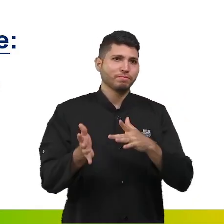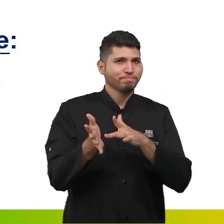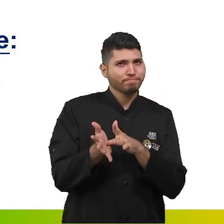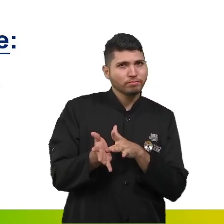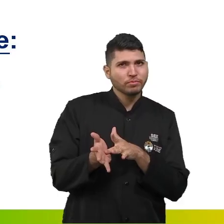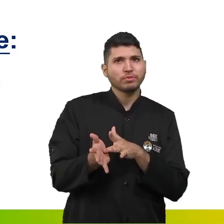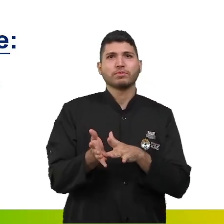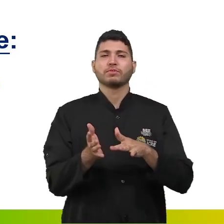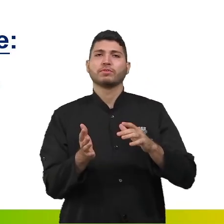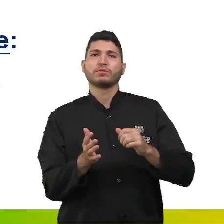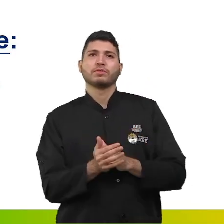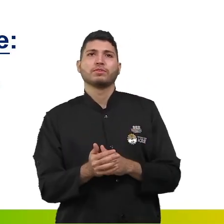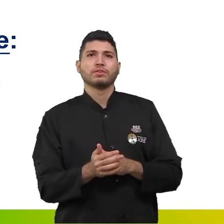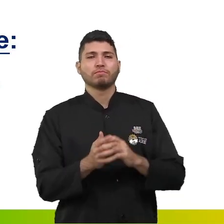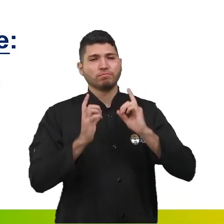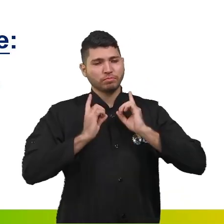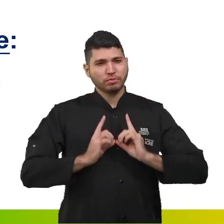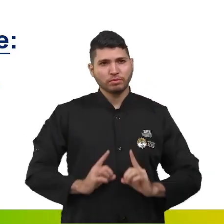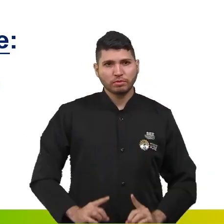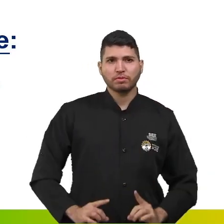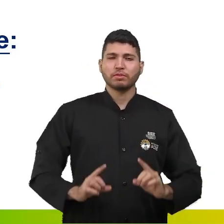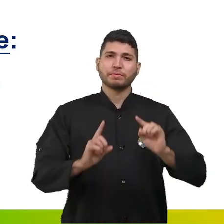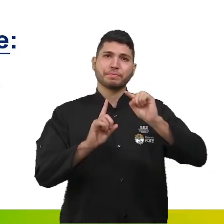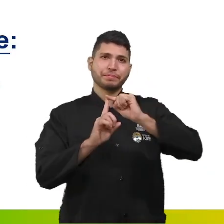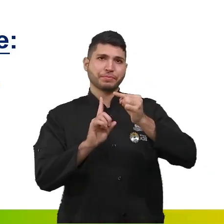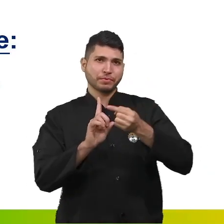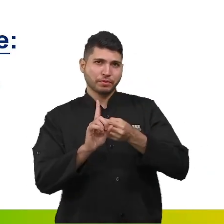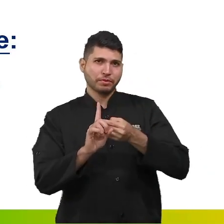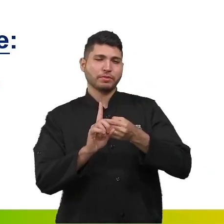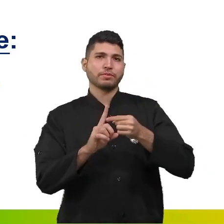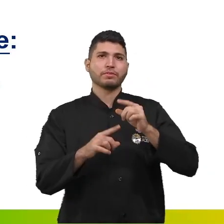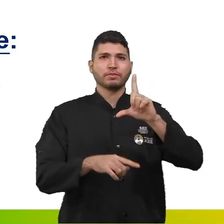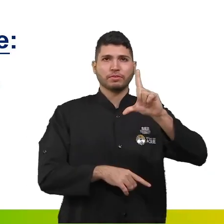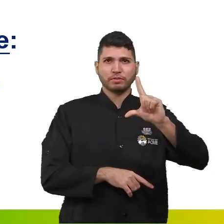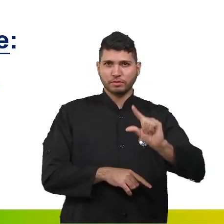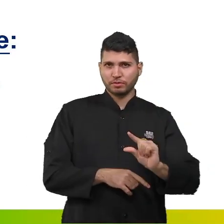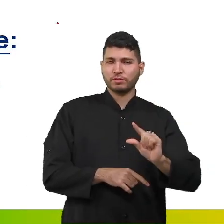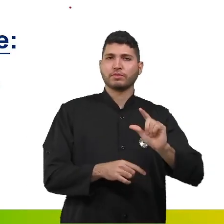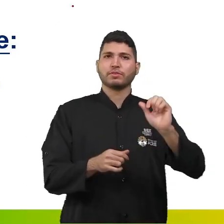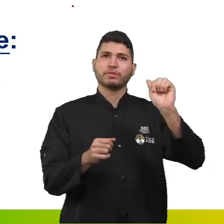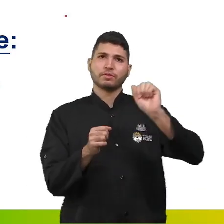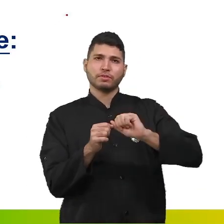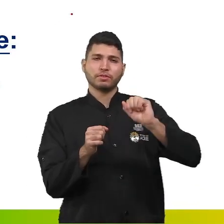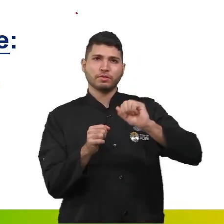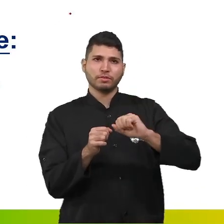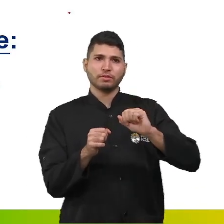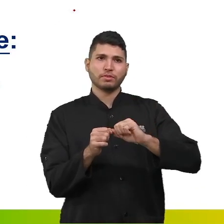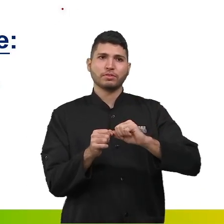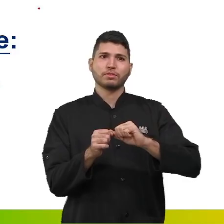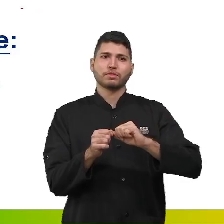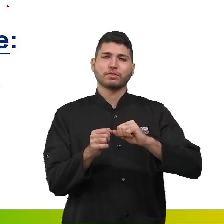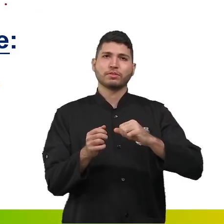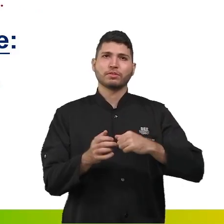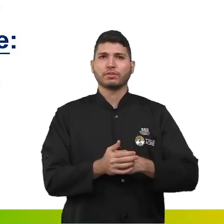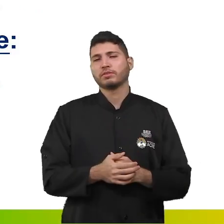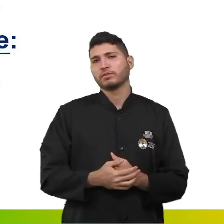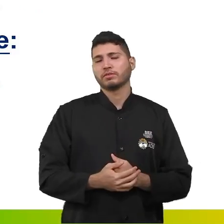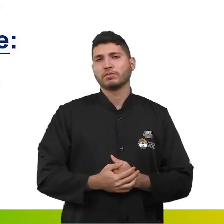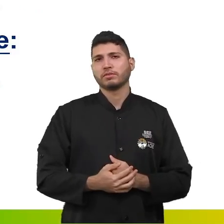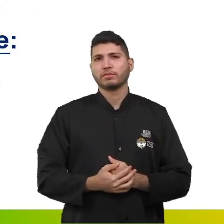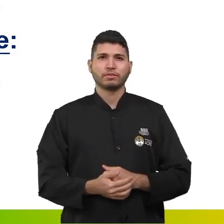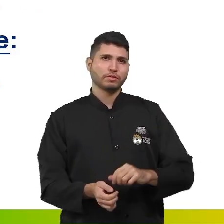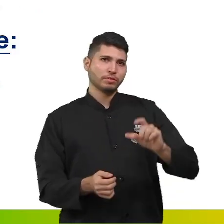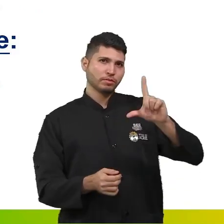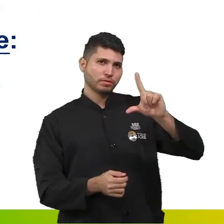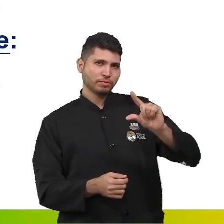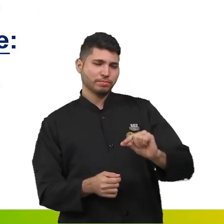simulavam gravidez, deficiências. Reduziam a produtividade, então eles promoviam aí uma